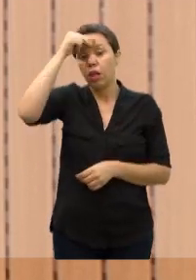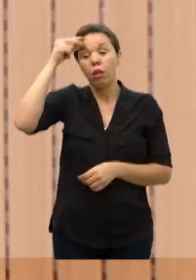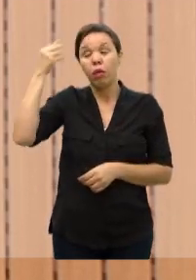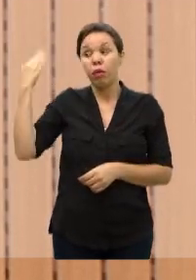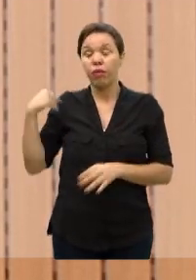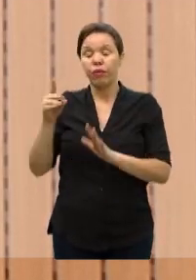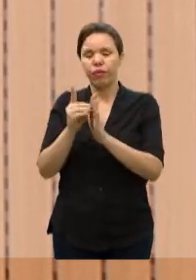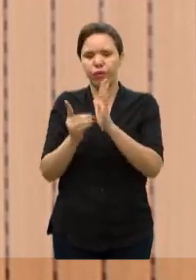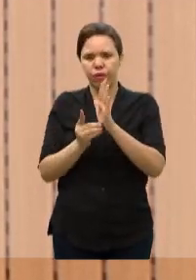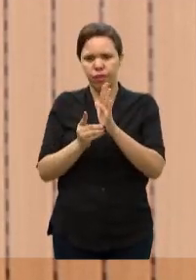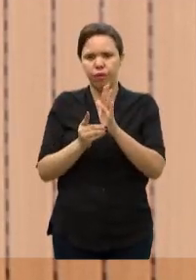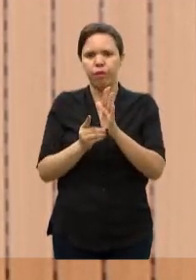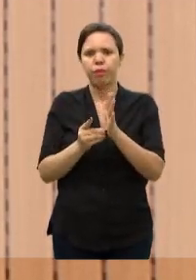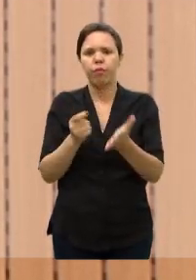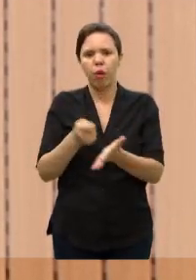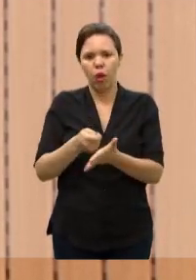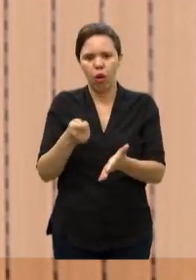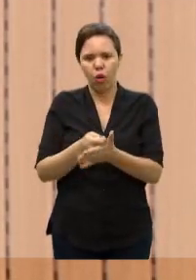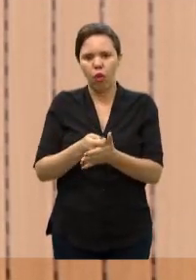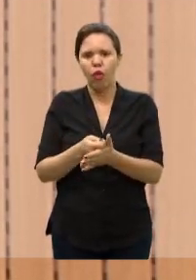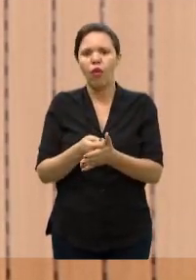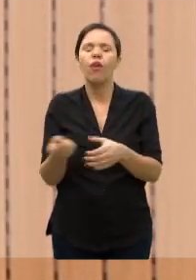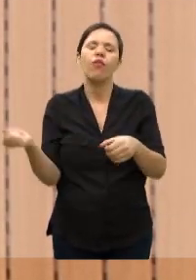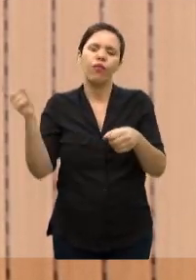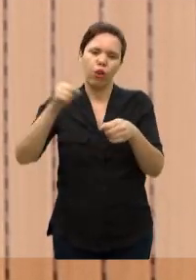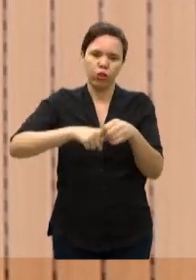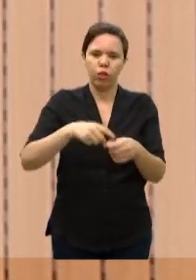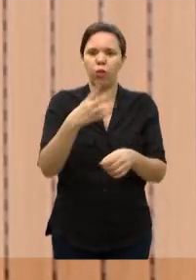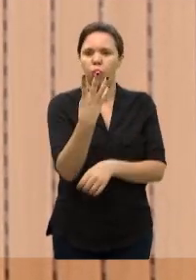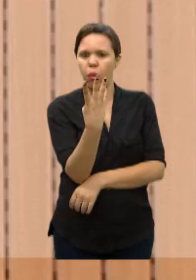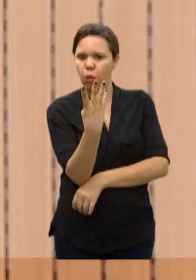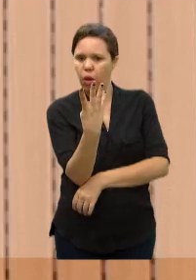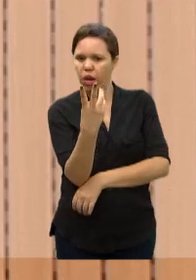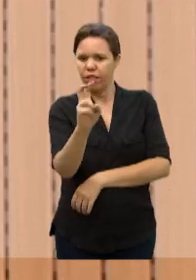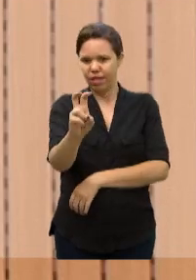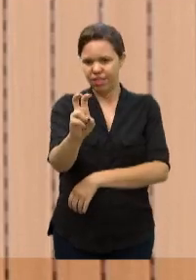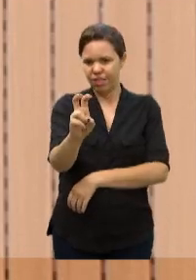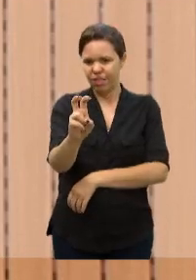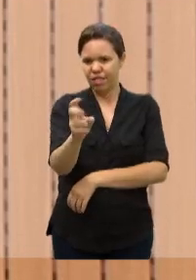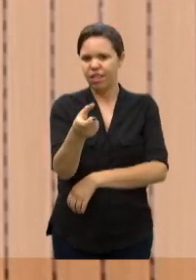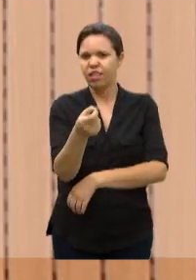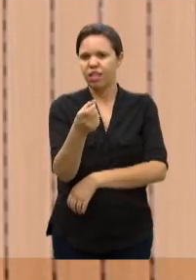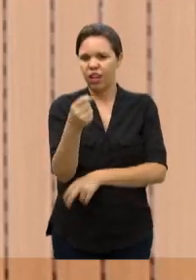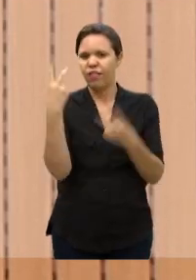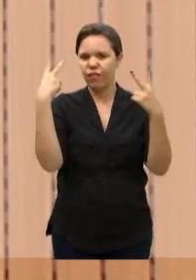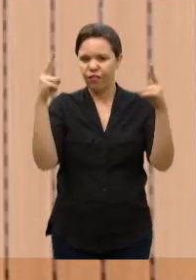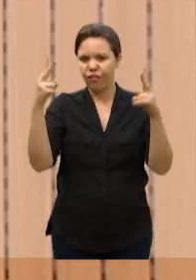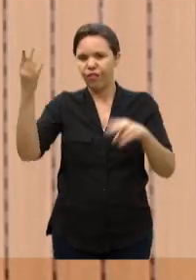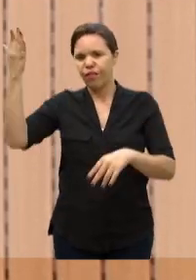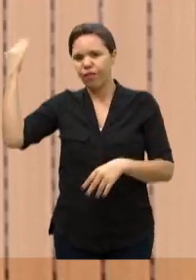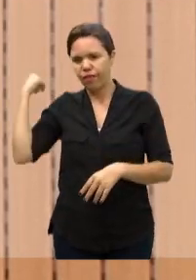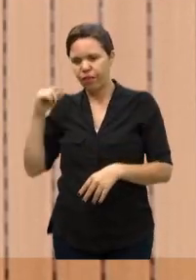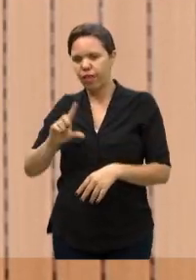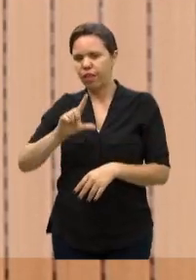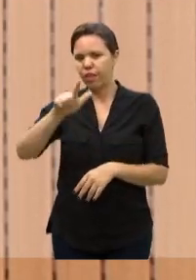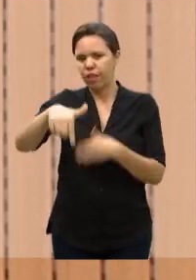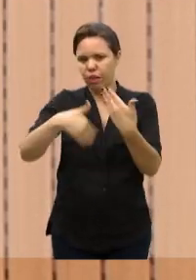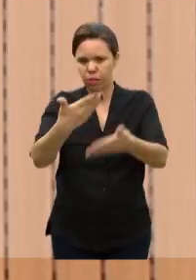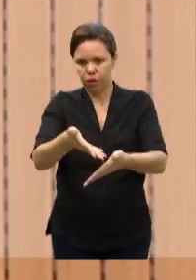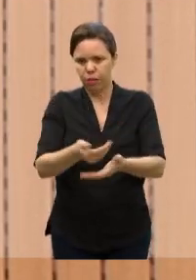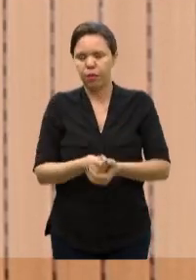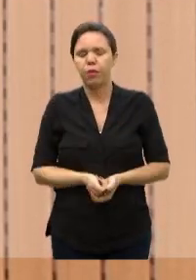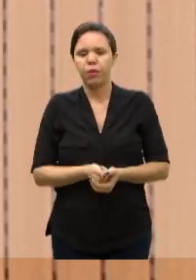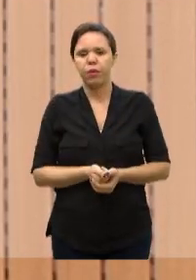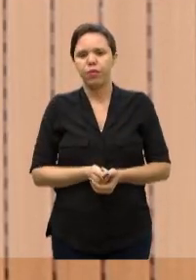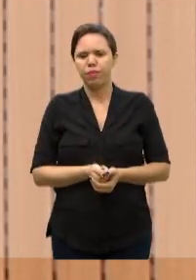um decreto trazendo a passagem para 45 centavos. Quer dizer, foi uma vitória muito grande para a época. E depois dessa